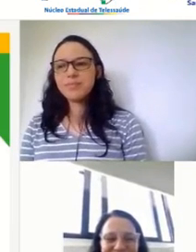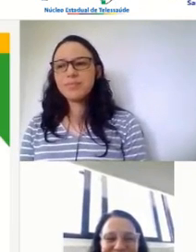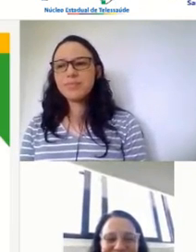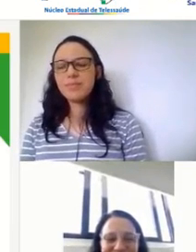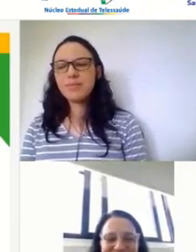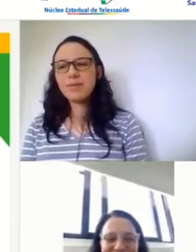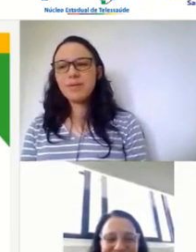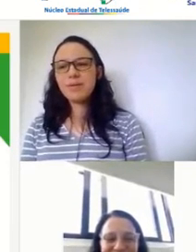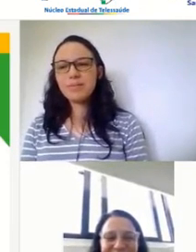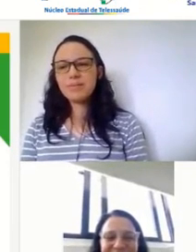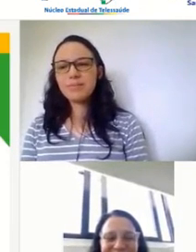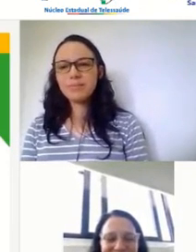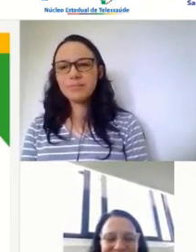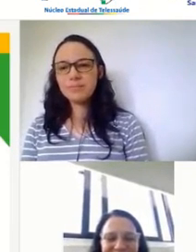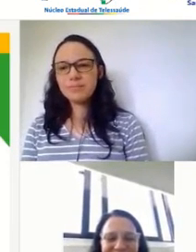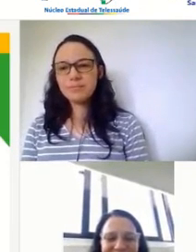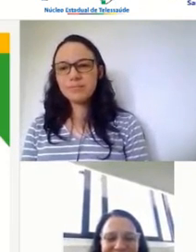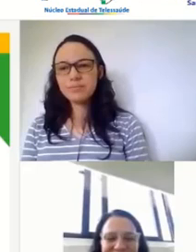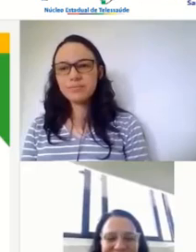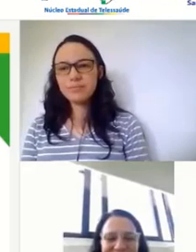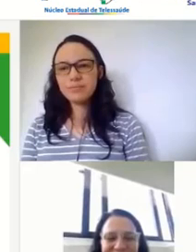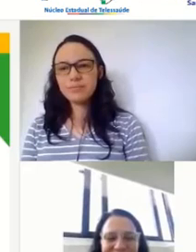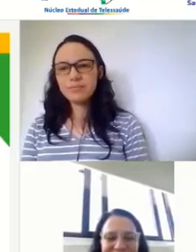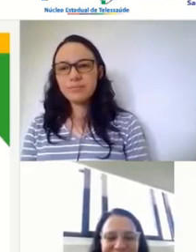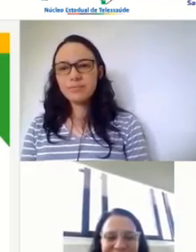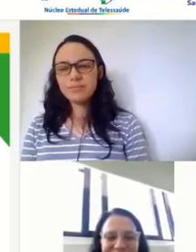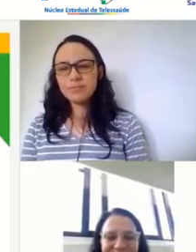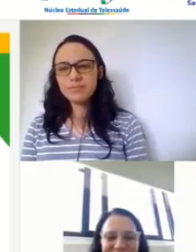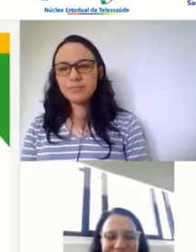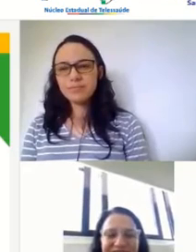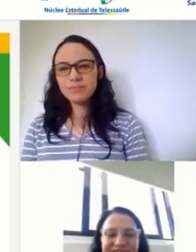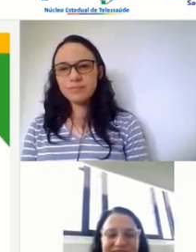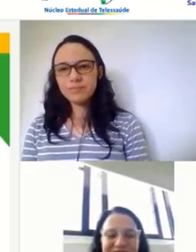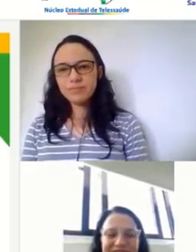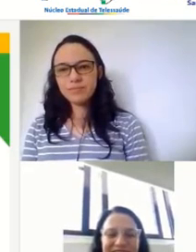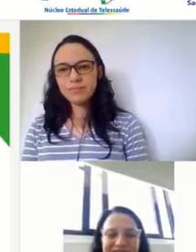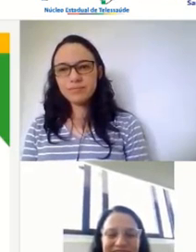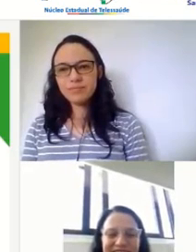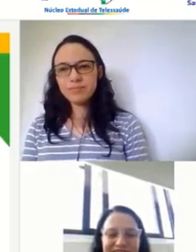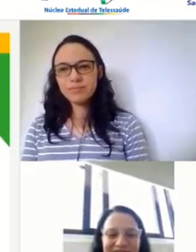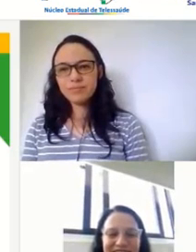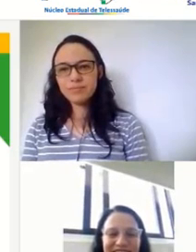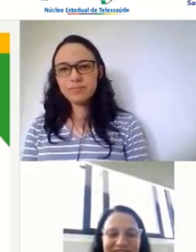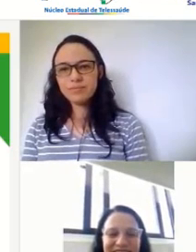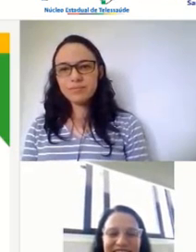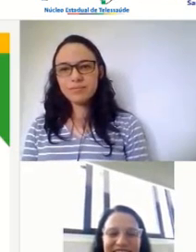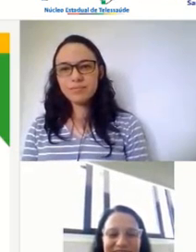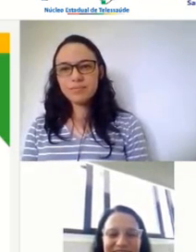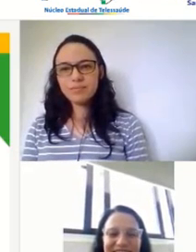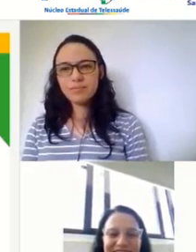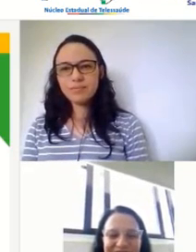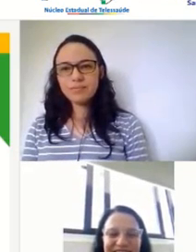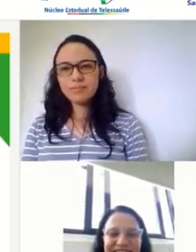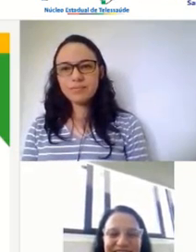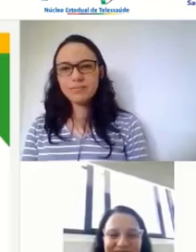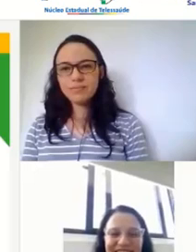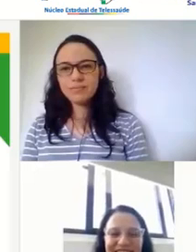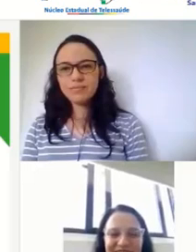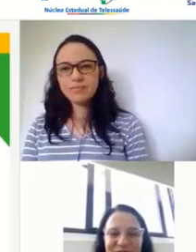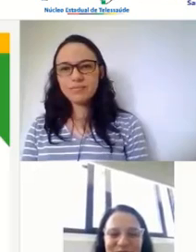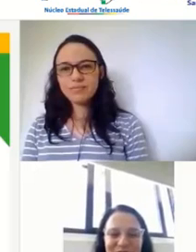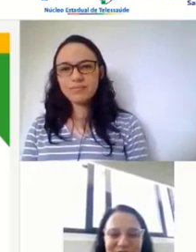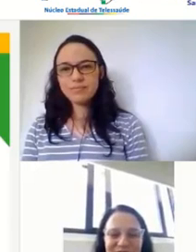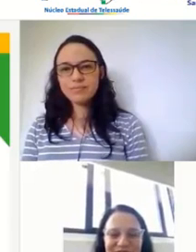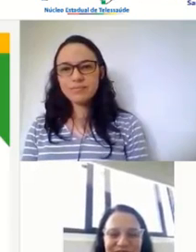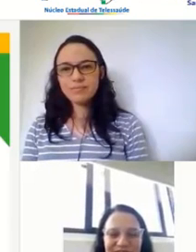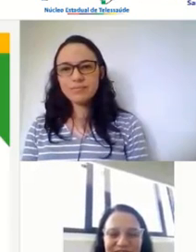em todos da assistência né a residência ela tem sido o diferencial eu